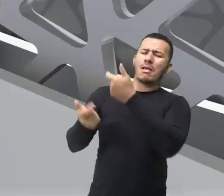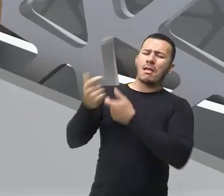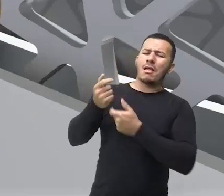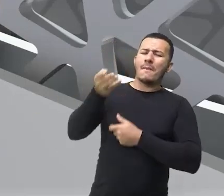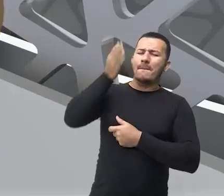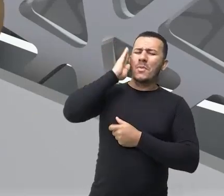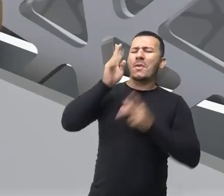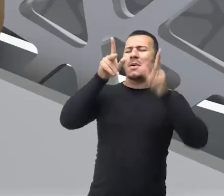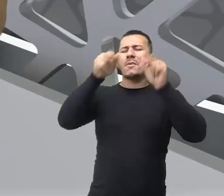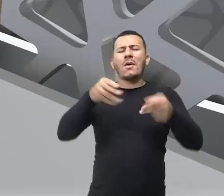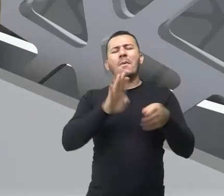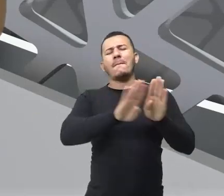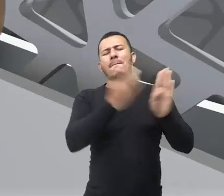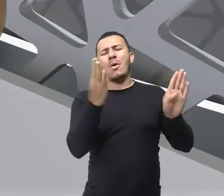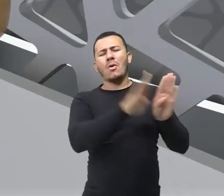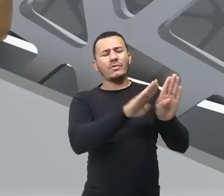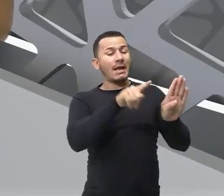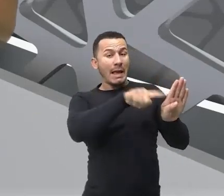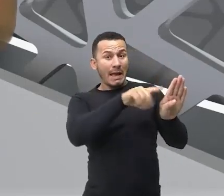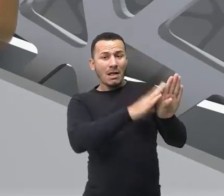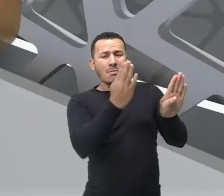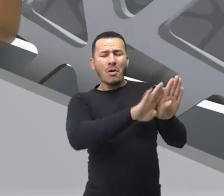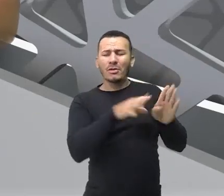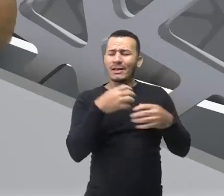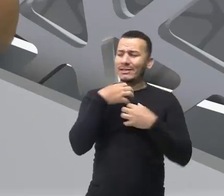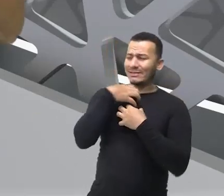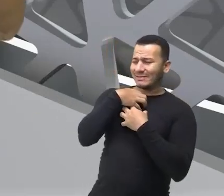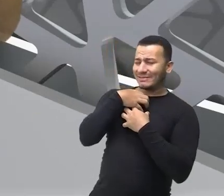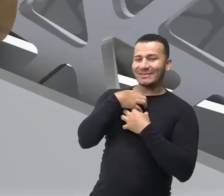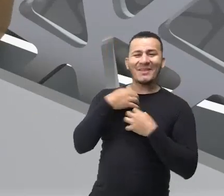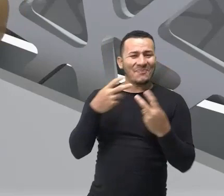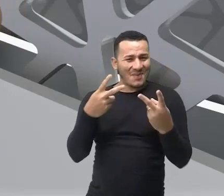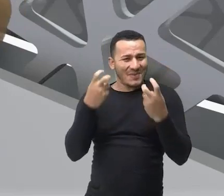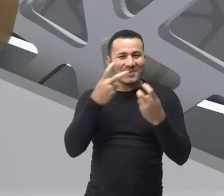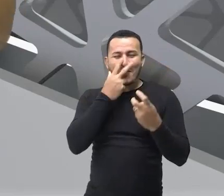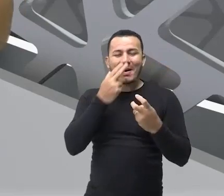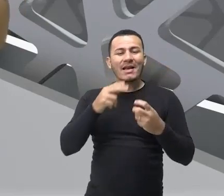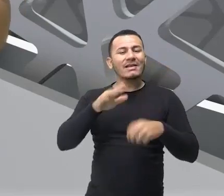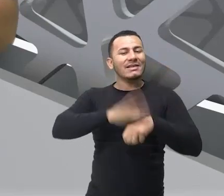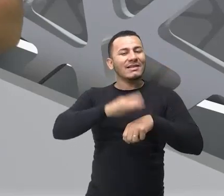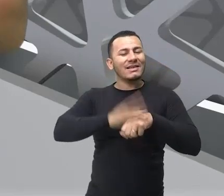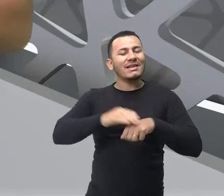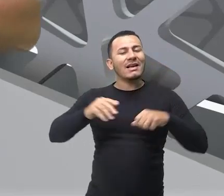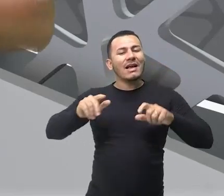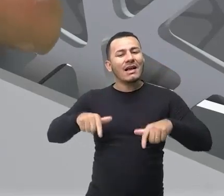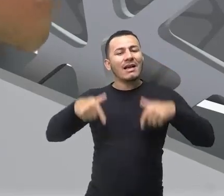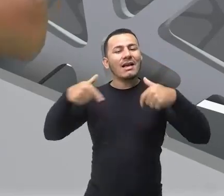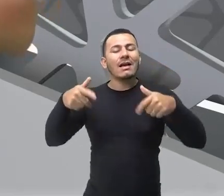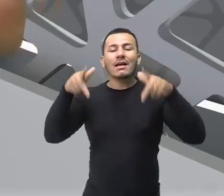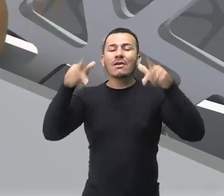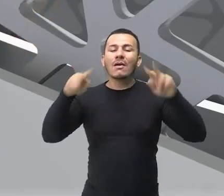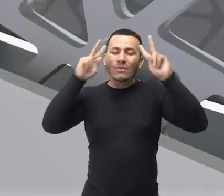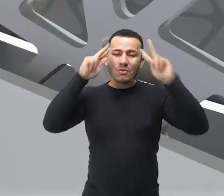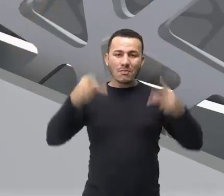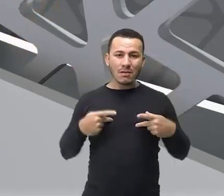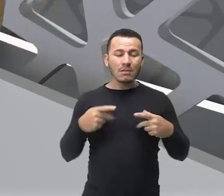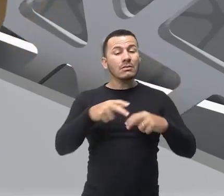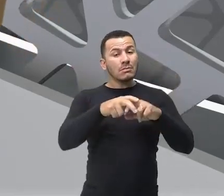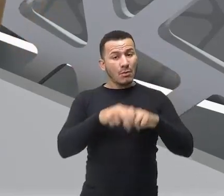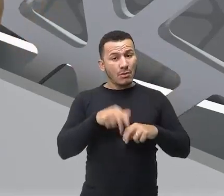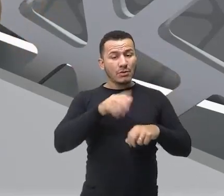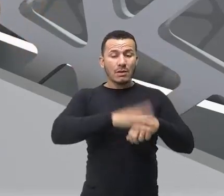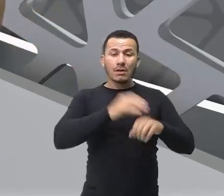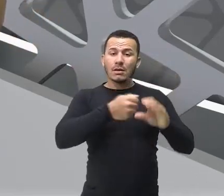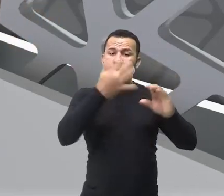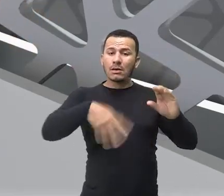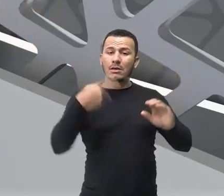burra como uma porta, ela fica ofendida. Então, percebam que são ações próprias dos seres humanos, ok? Então, percebam que aqui